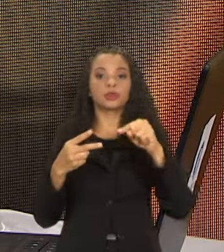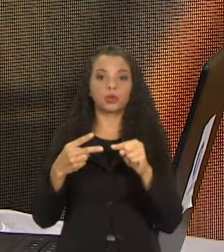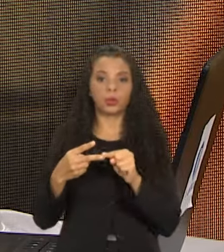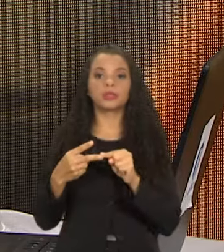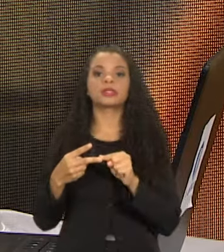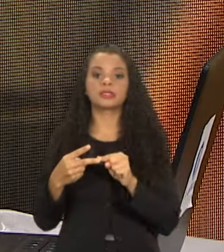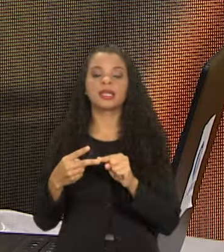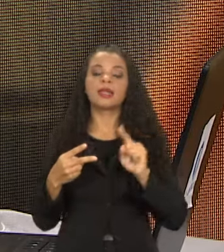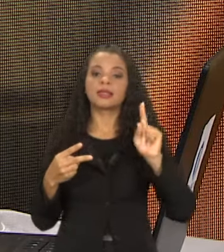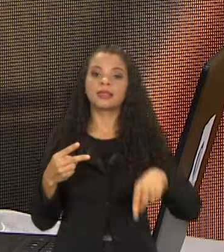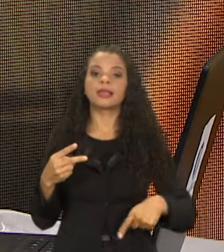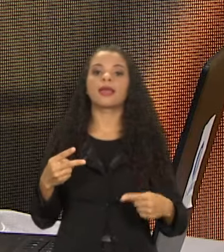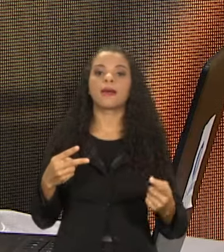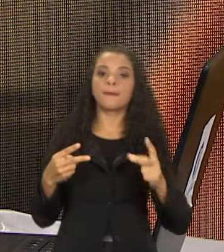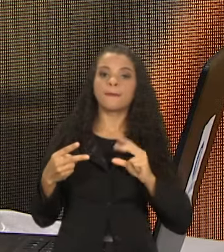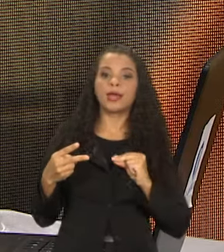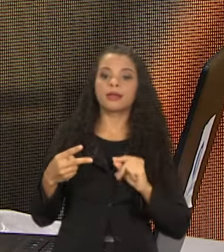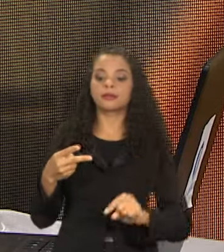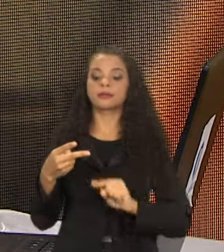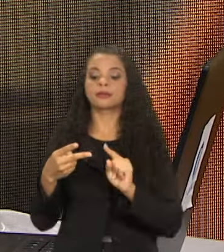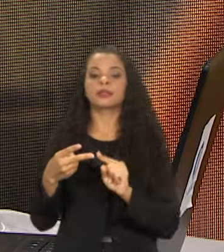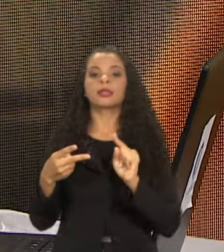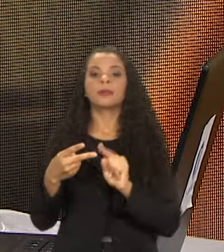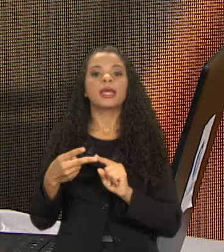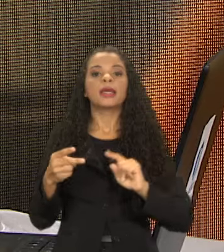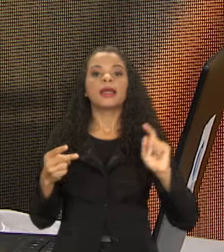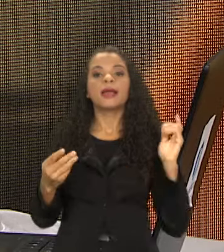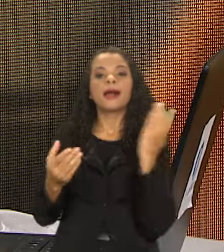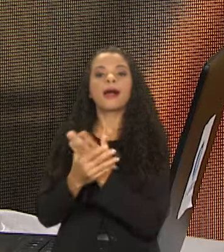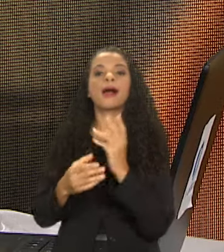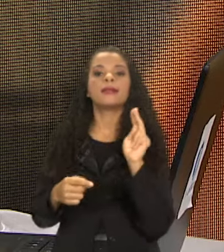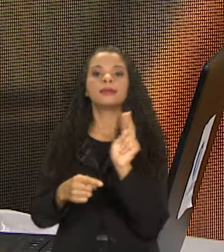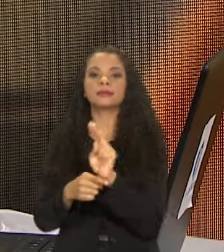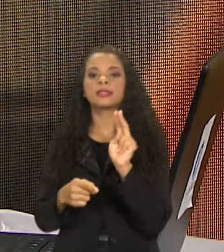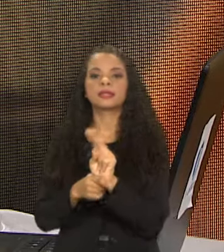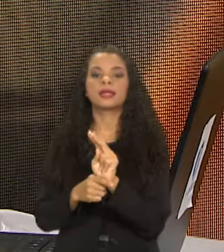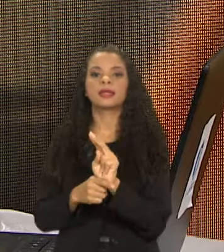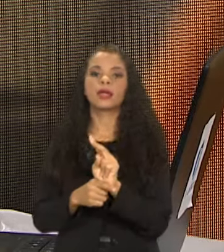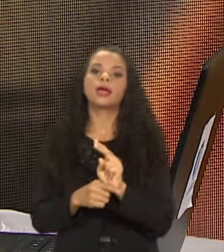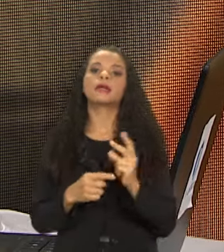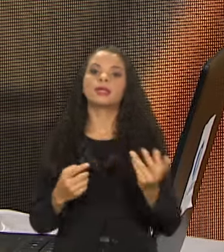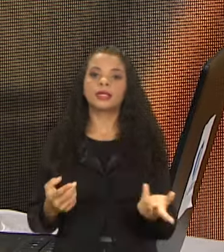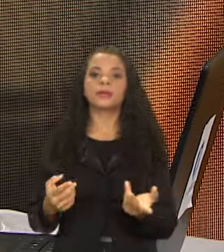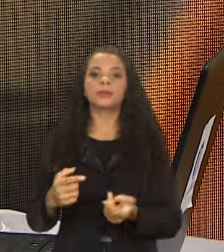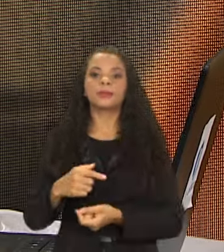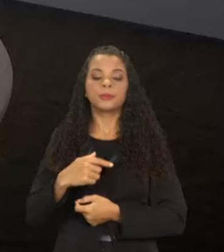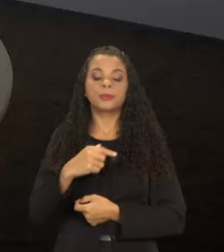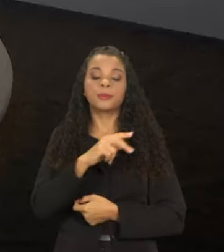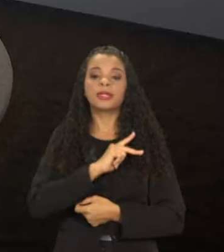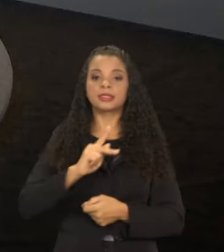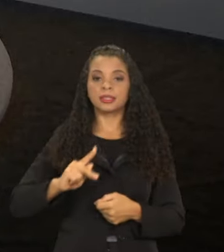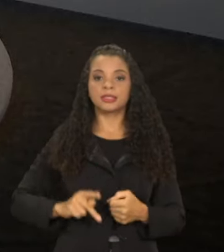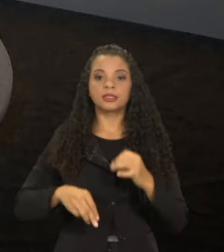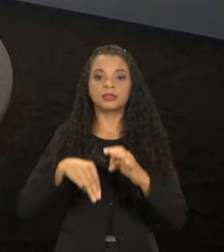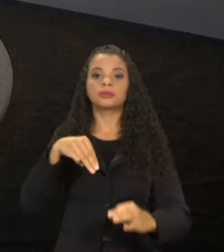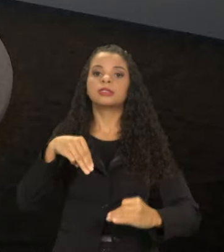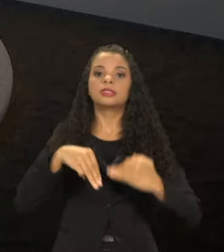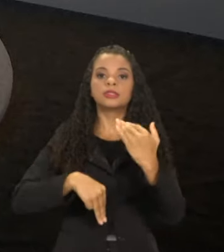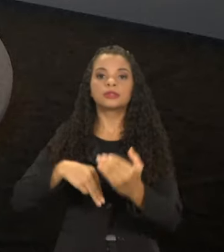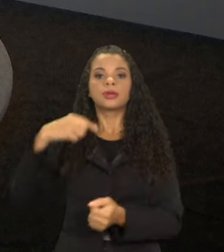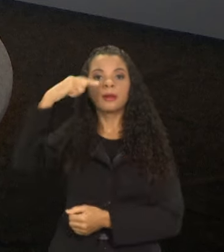ação e o referendo da liminar. O ministro relator é o presidente, Luiz Roberto Barroso. E a gente vai falar então um pouquinho mais sobre